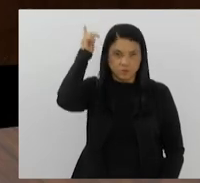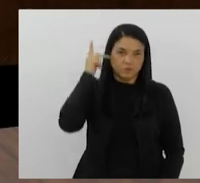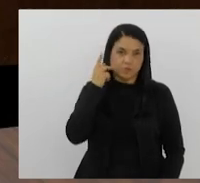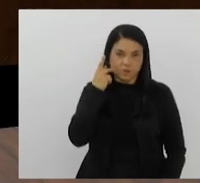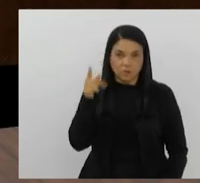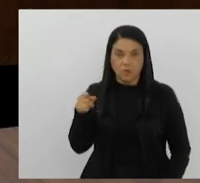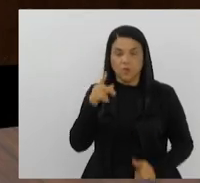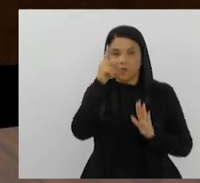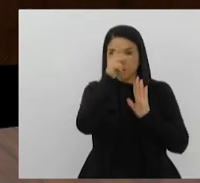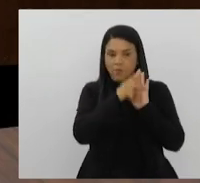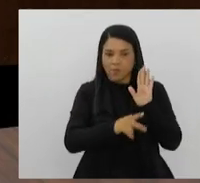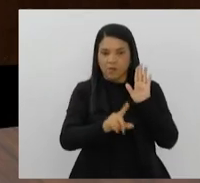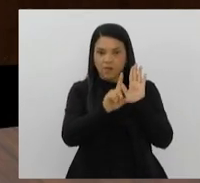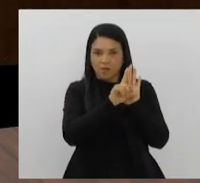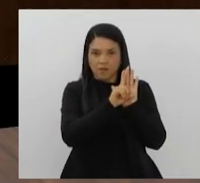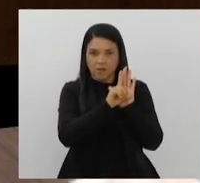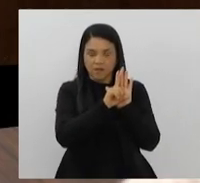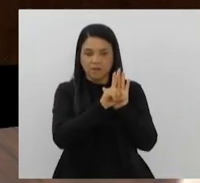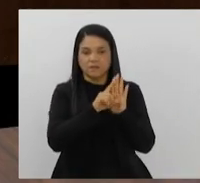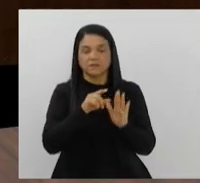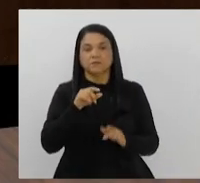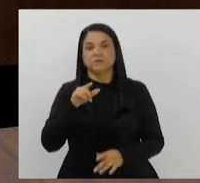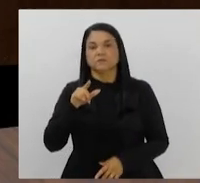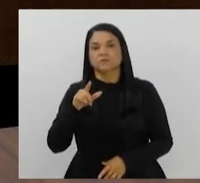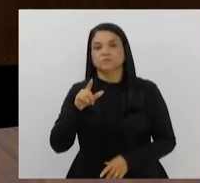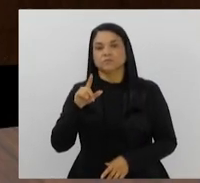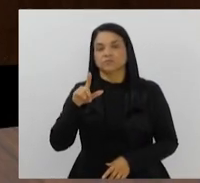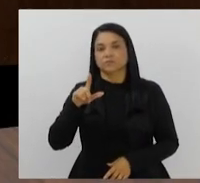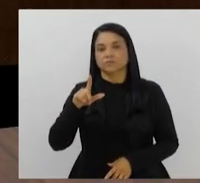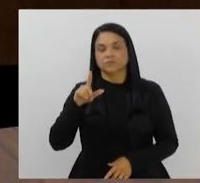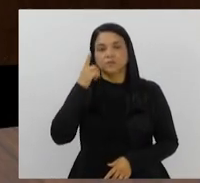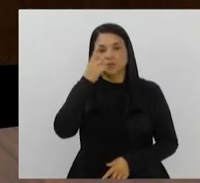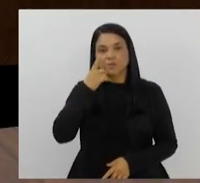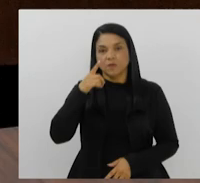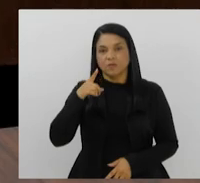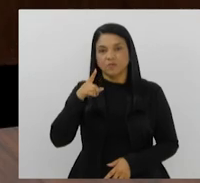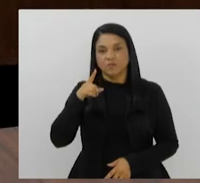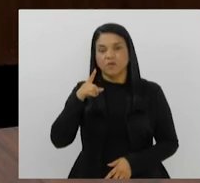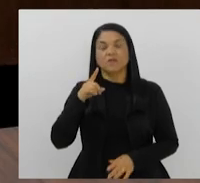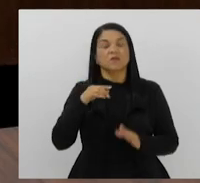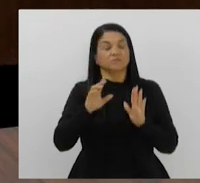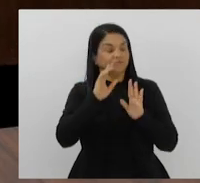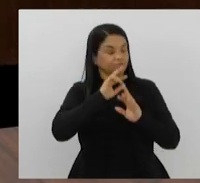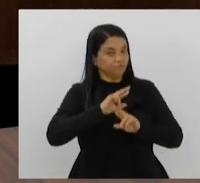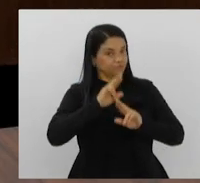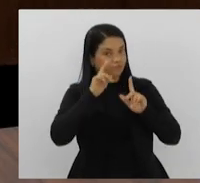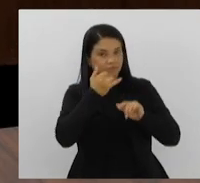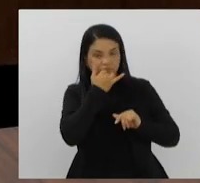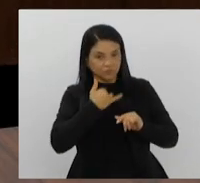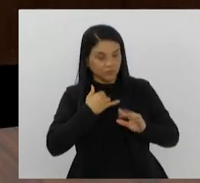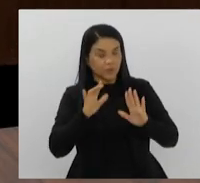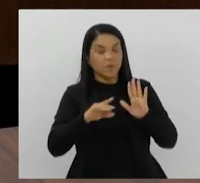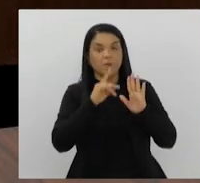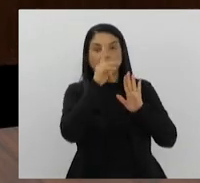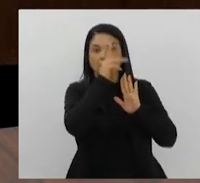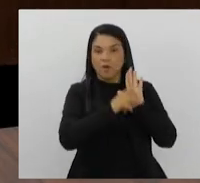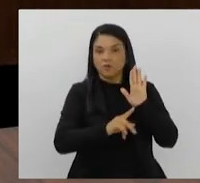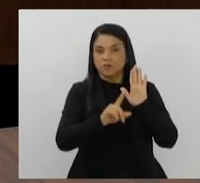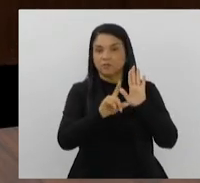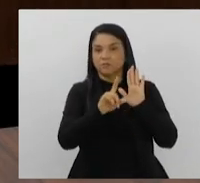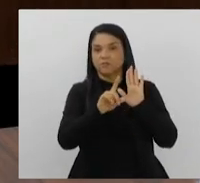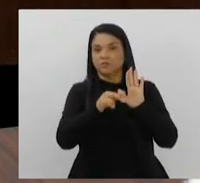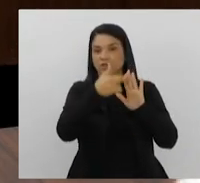lei do deputado Léo Vieira é o projeto de lei, não, o projeto de resolução 837